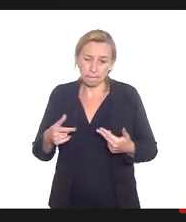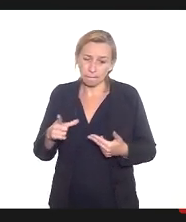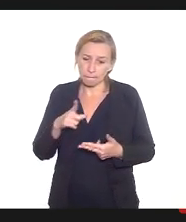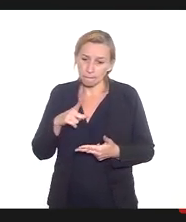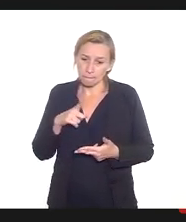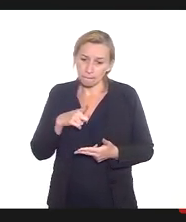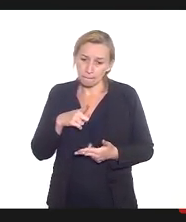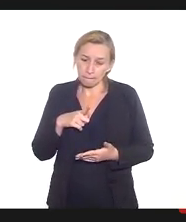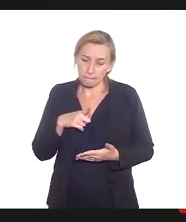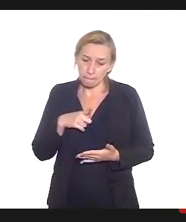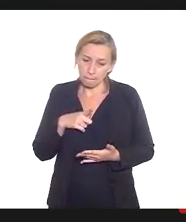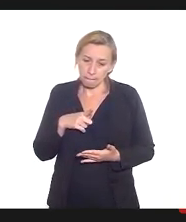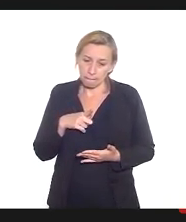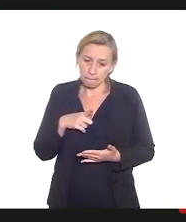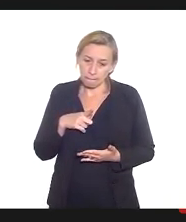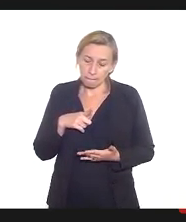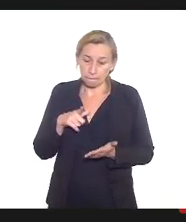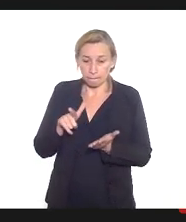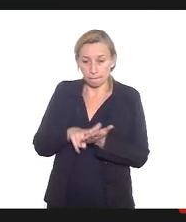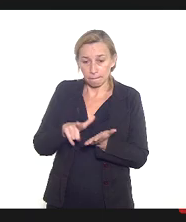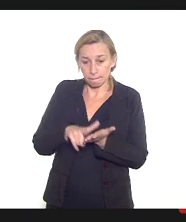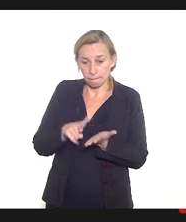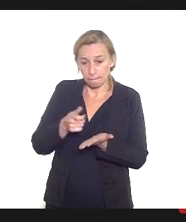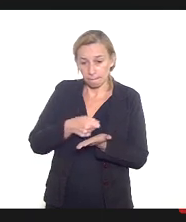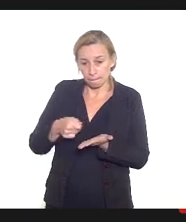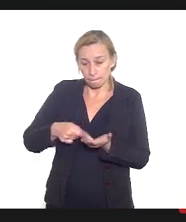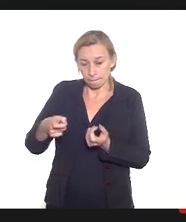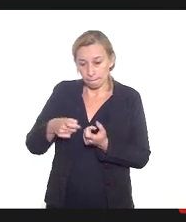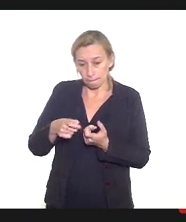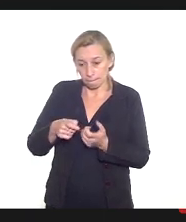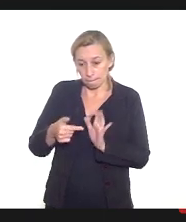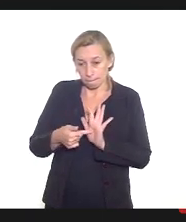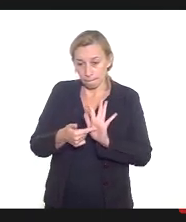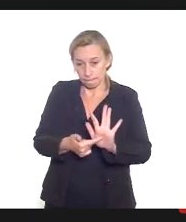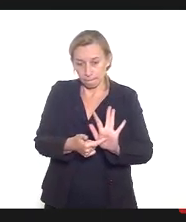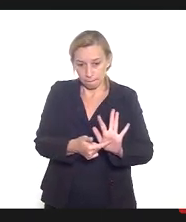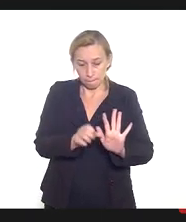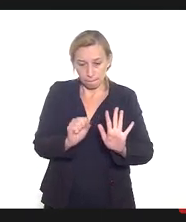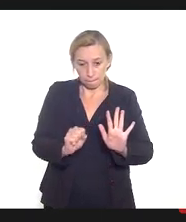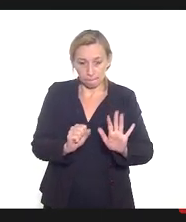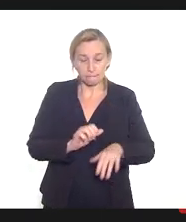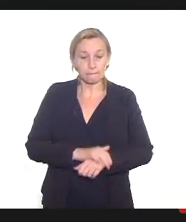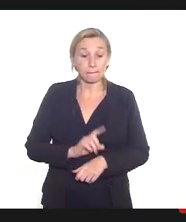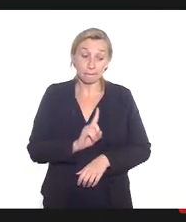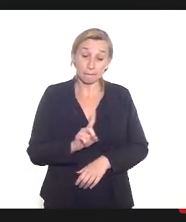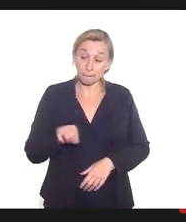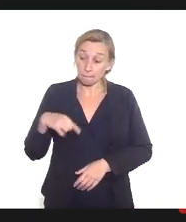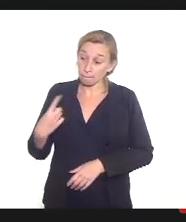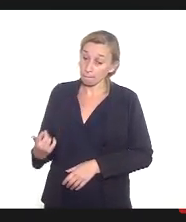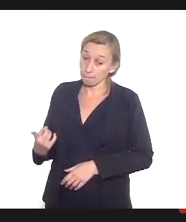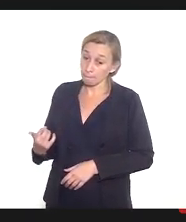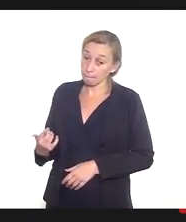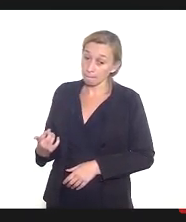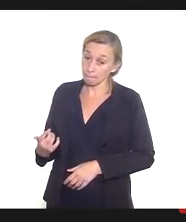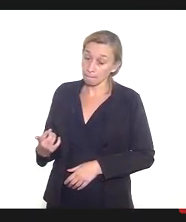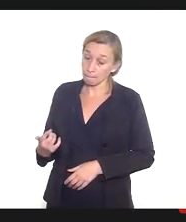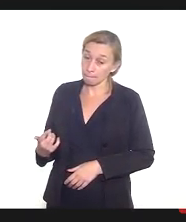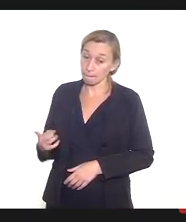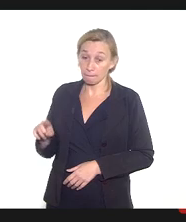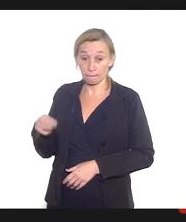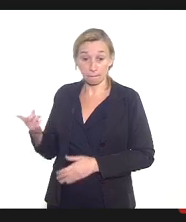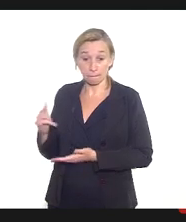o o atestado médico tá aqui pode tomar a outra é um